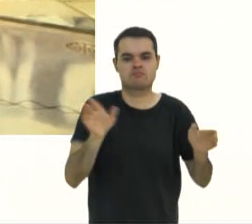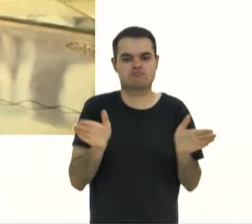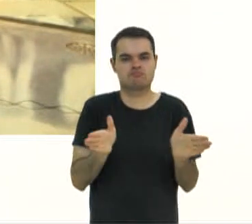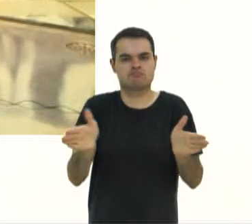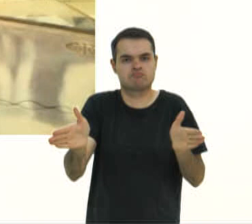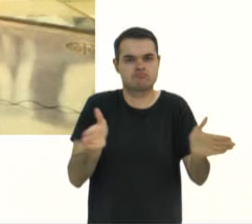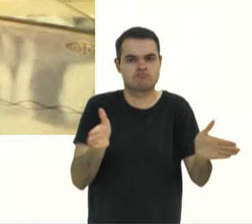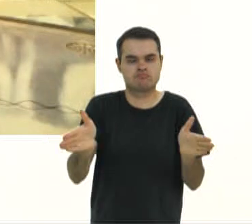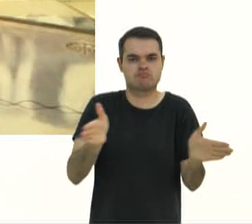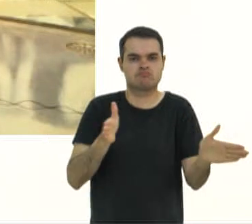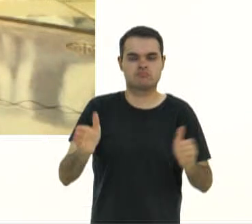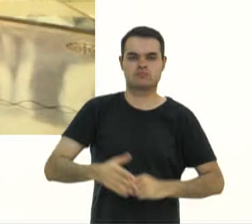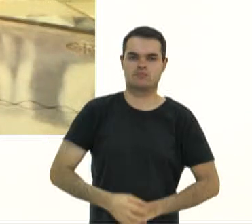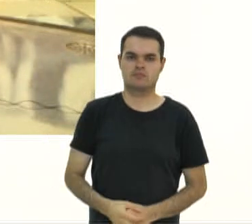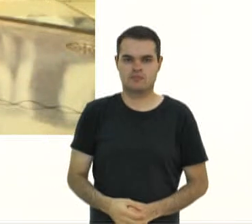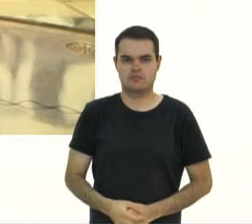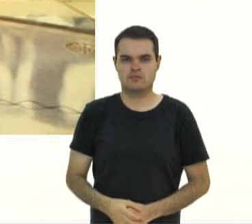uma transição entre o que é tido como